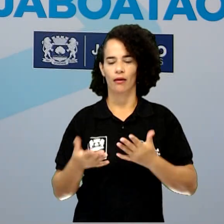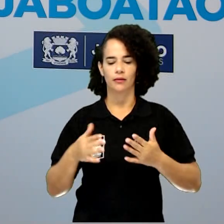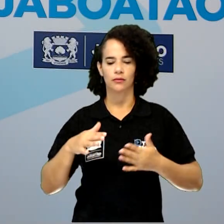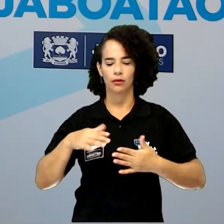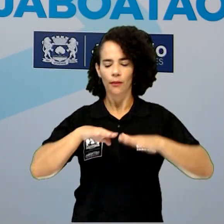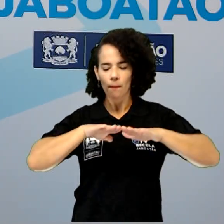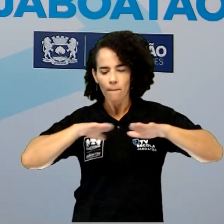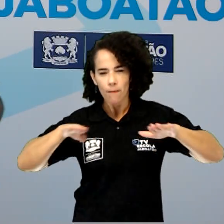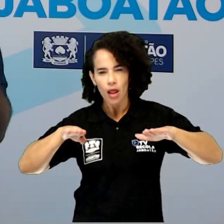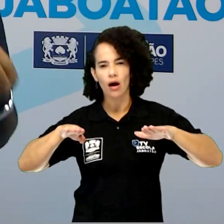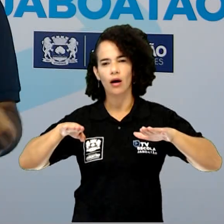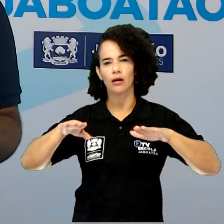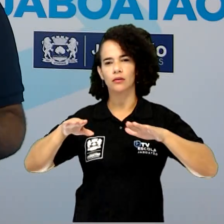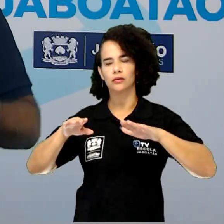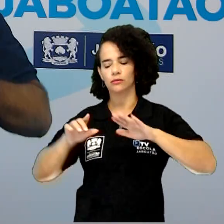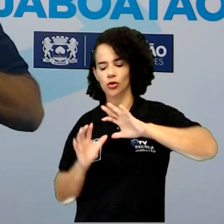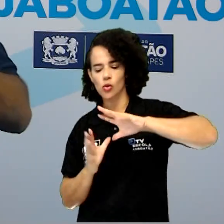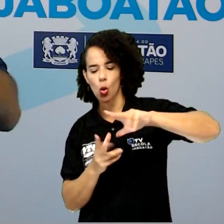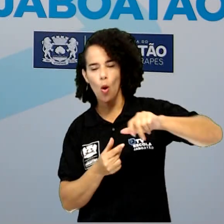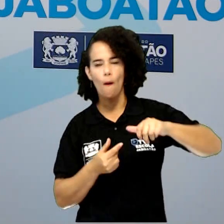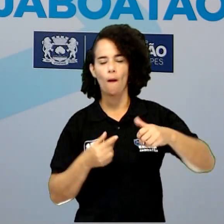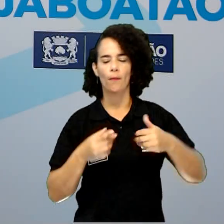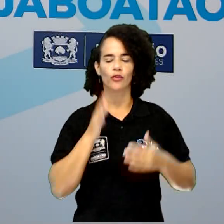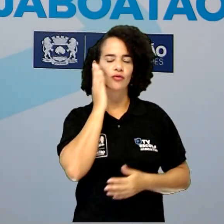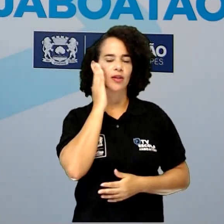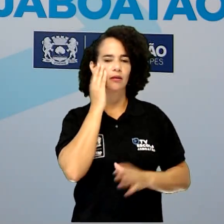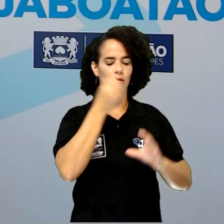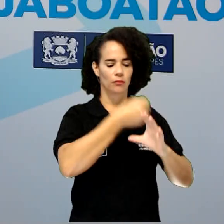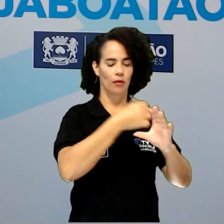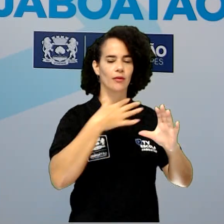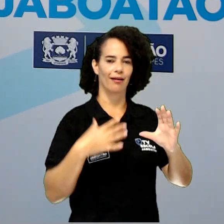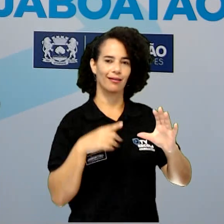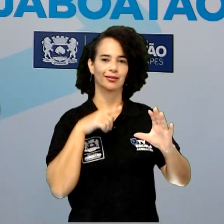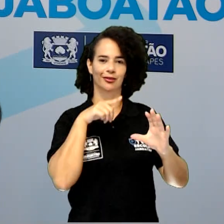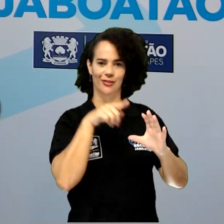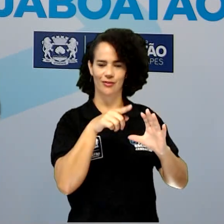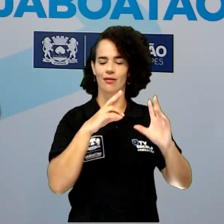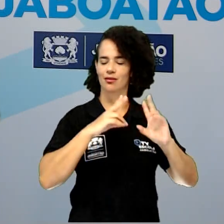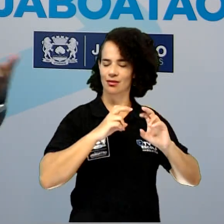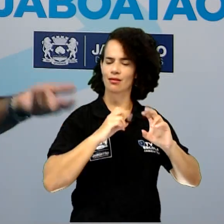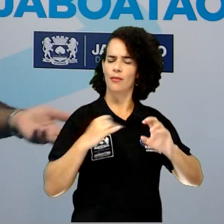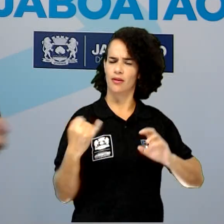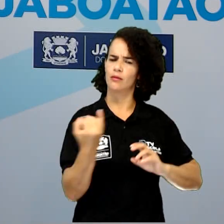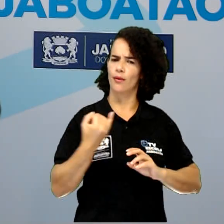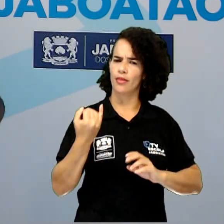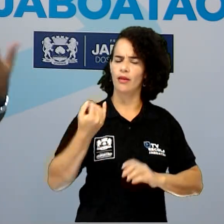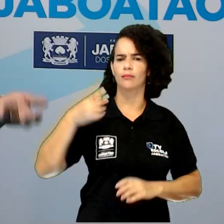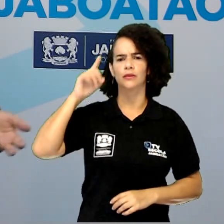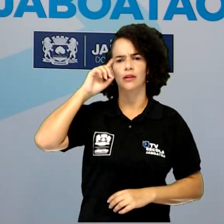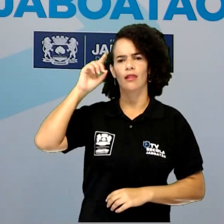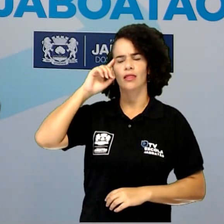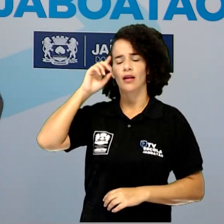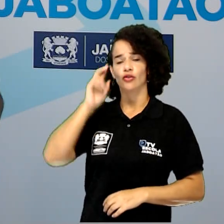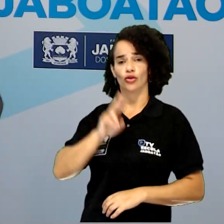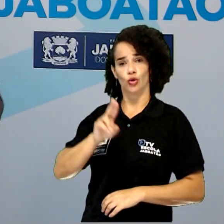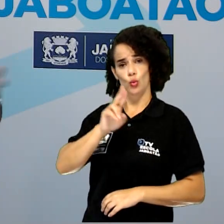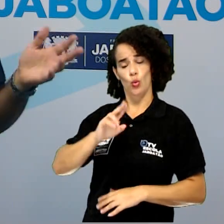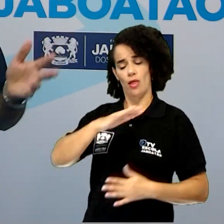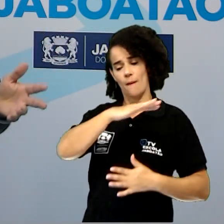vai entender as características deste assunto, né, e deste tema tão importante para o dia a dia, né? A gente usa